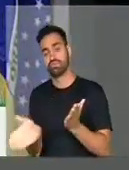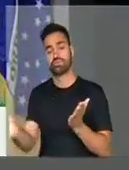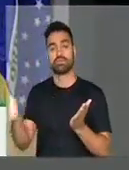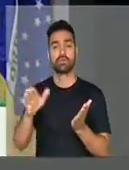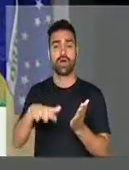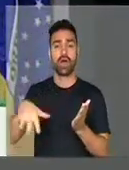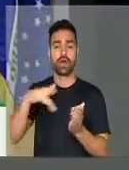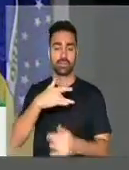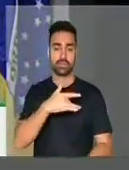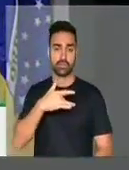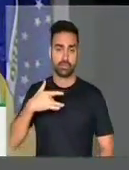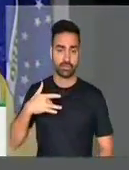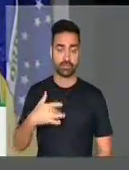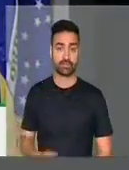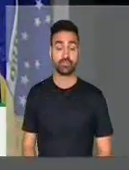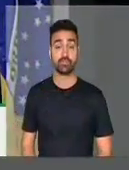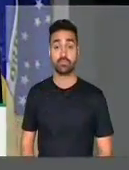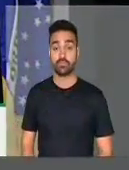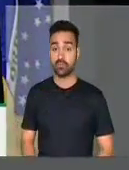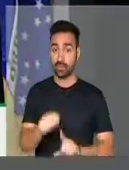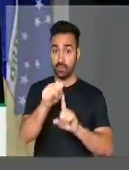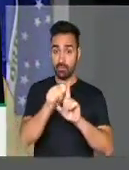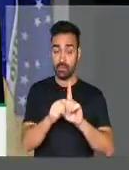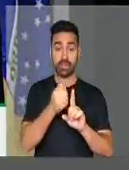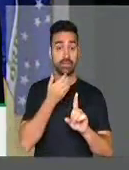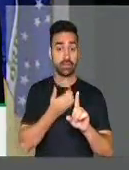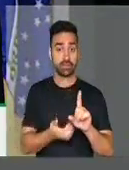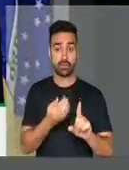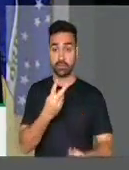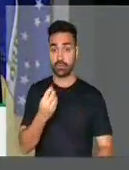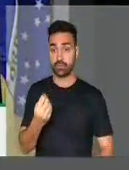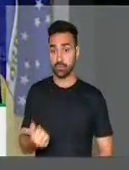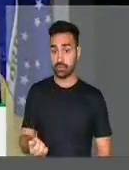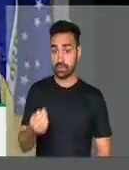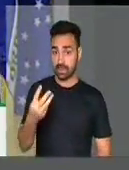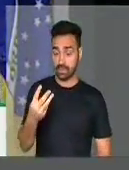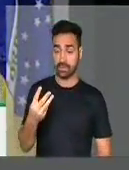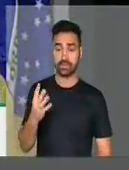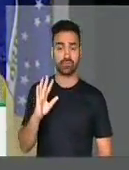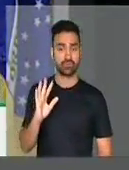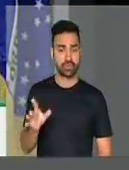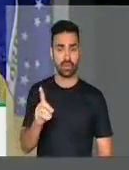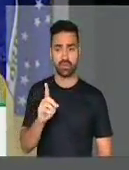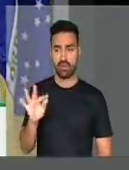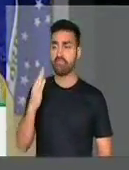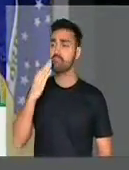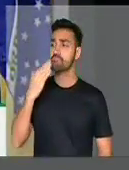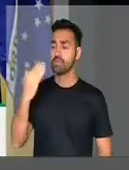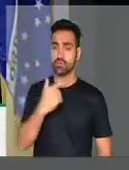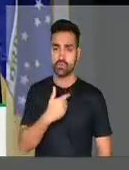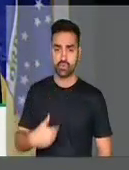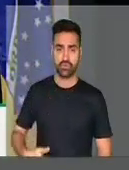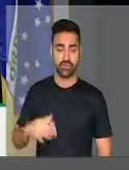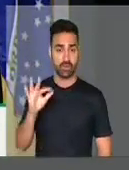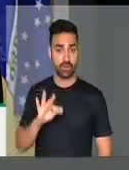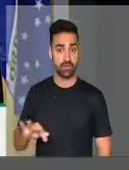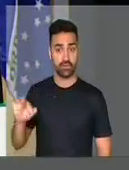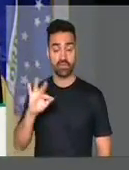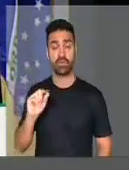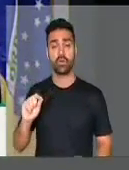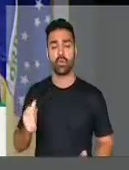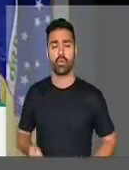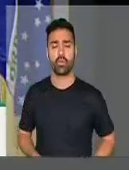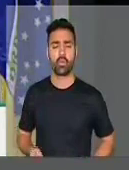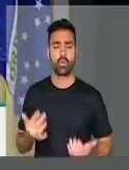saúde. Em dezembro de 2003, o DF recorreu ao governo federal o custeio